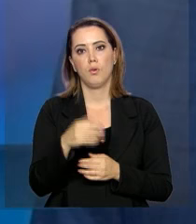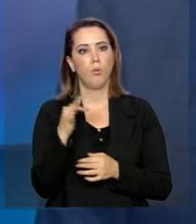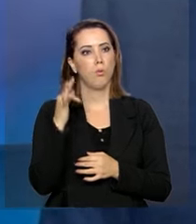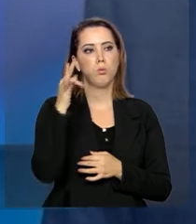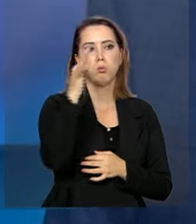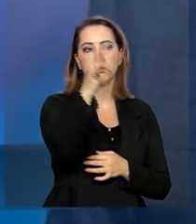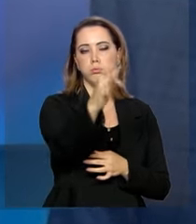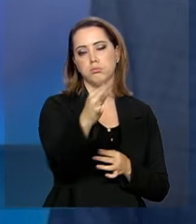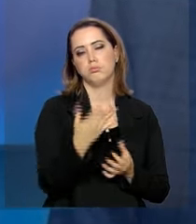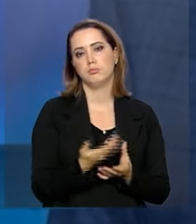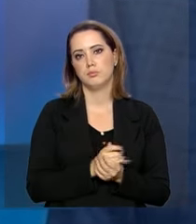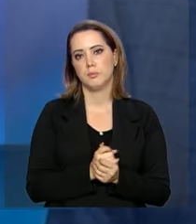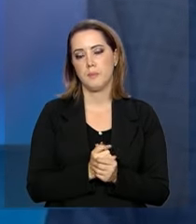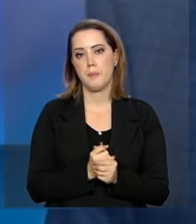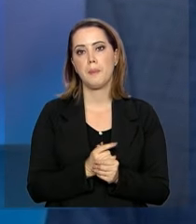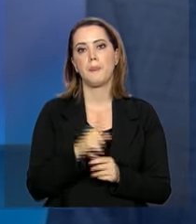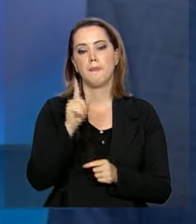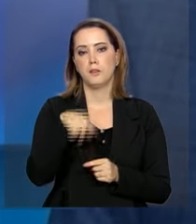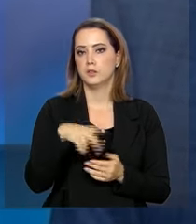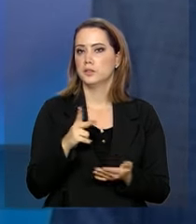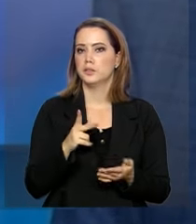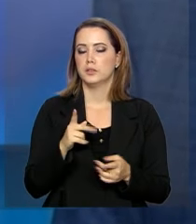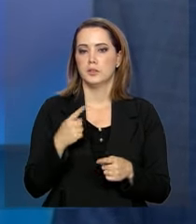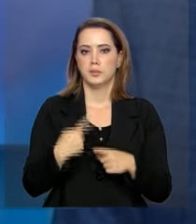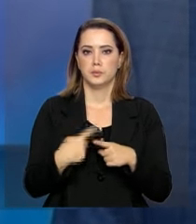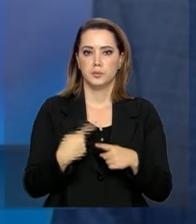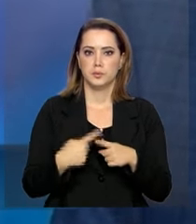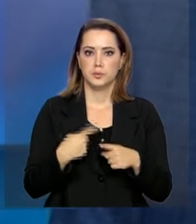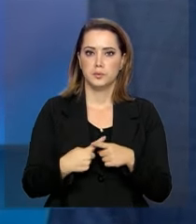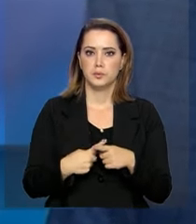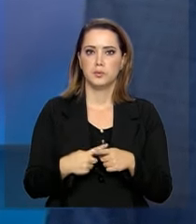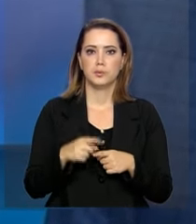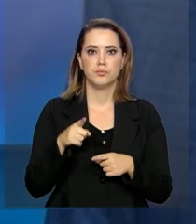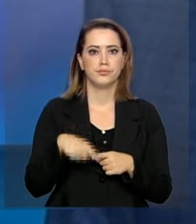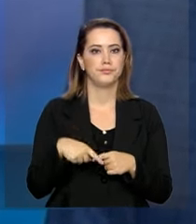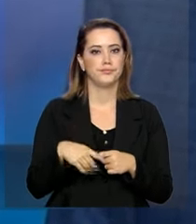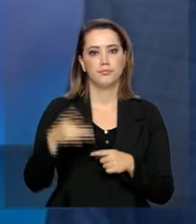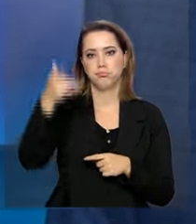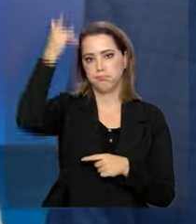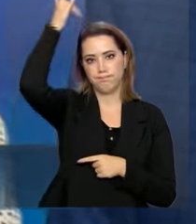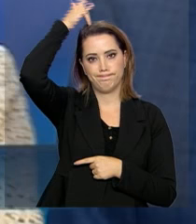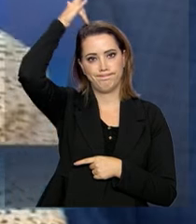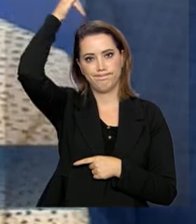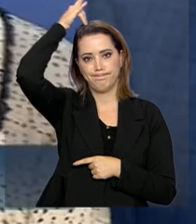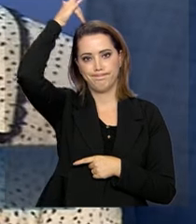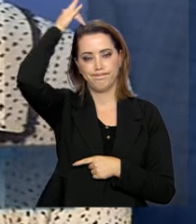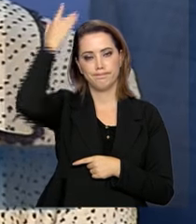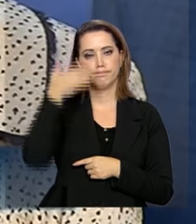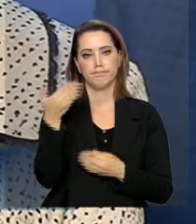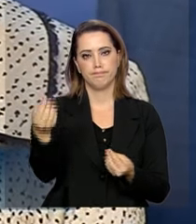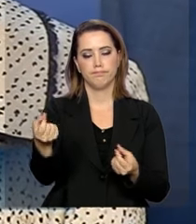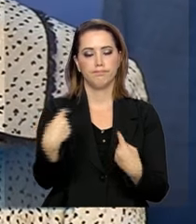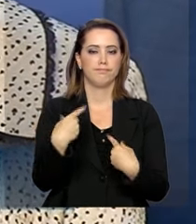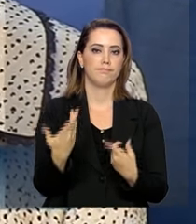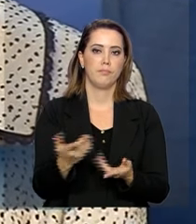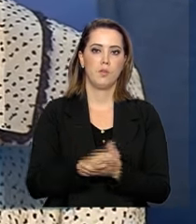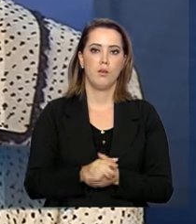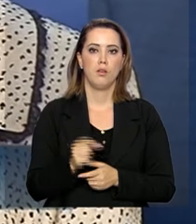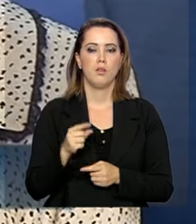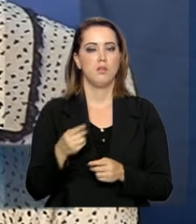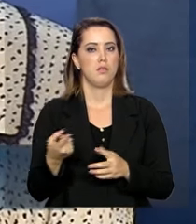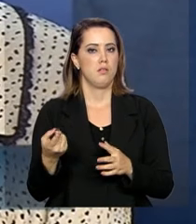essa situação. É, portanto, descabida, é, portanto, absurda qualquer associação